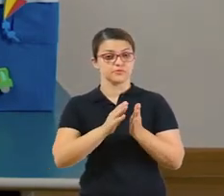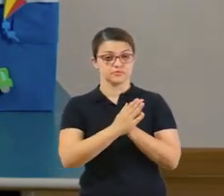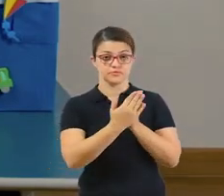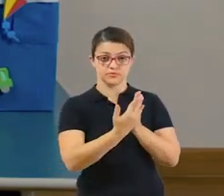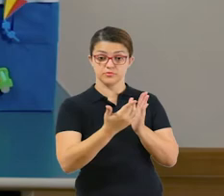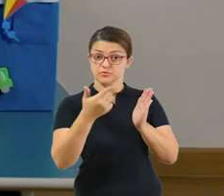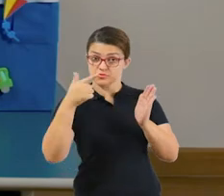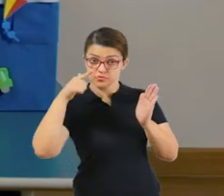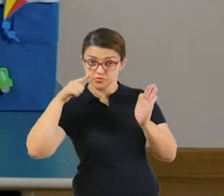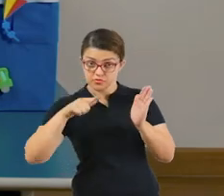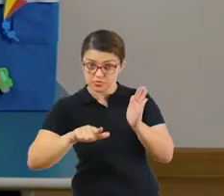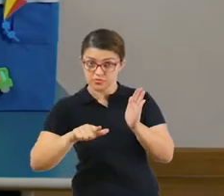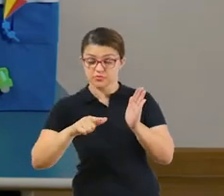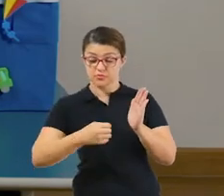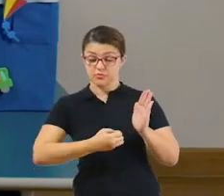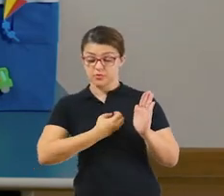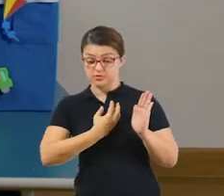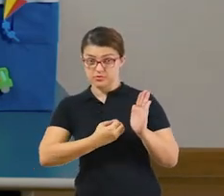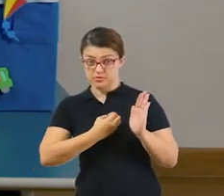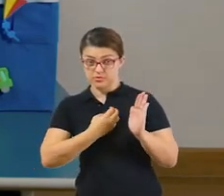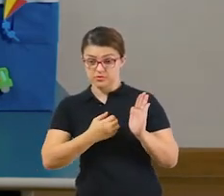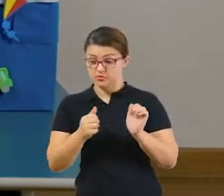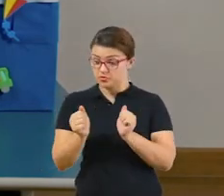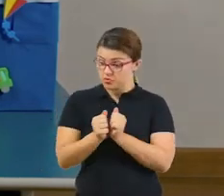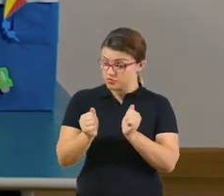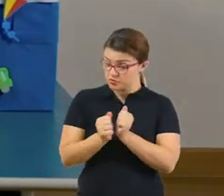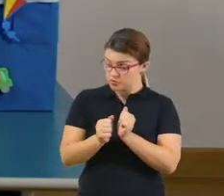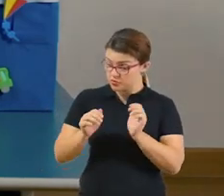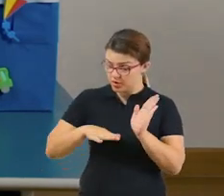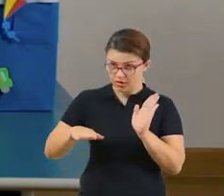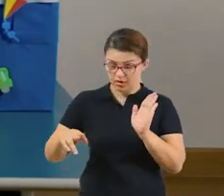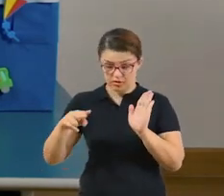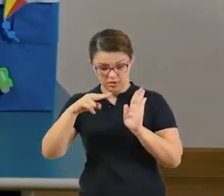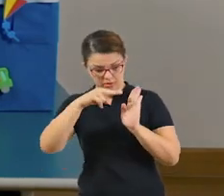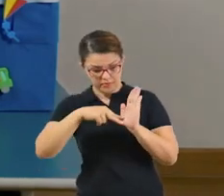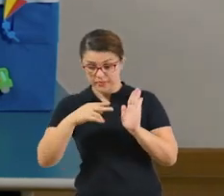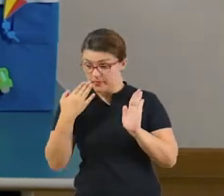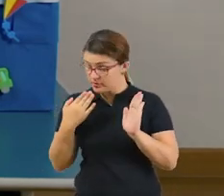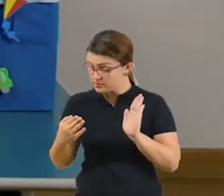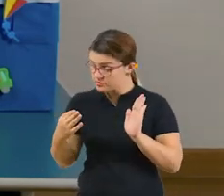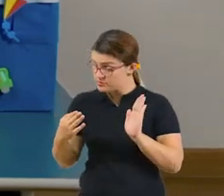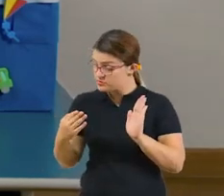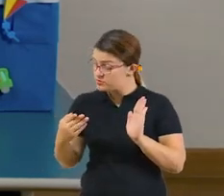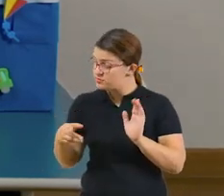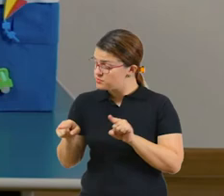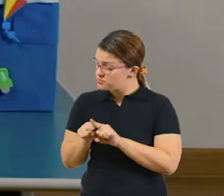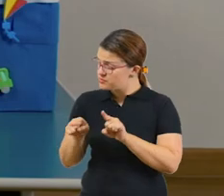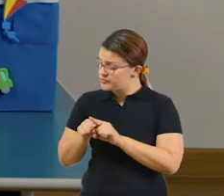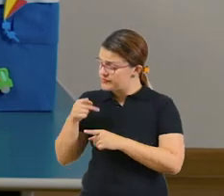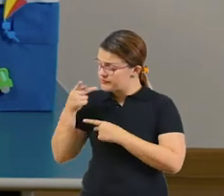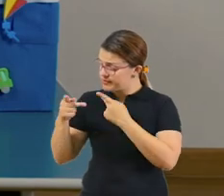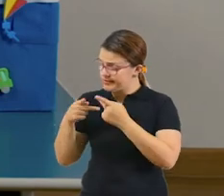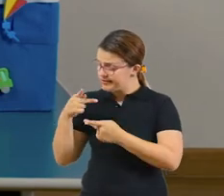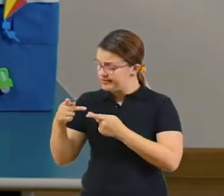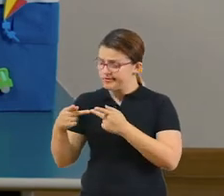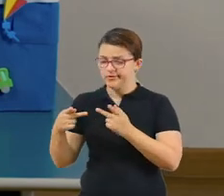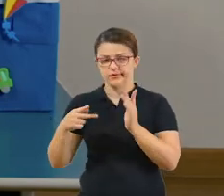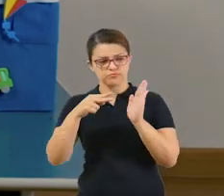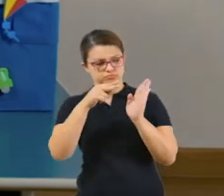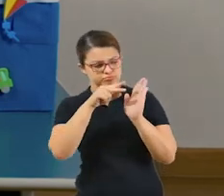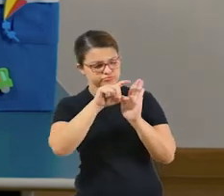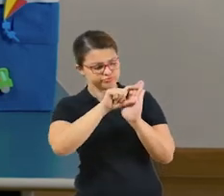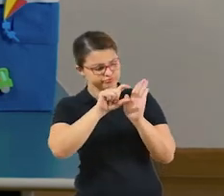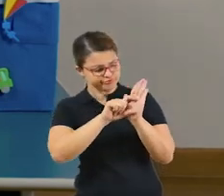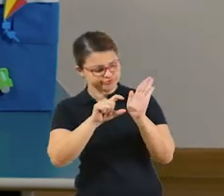que leia novamente o poema junto com a criança. Peça para que a criança recite cada estrofe